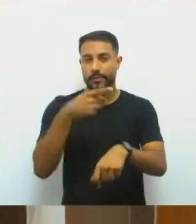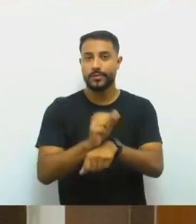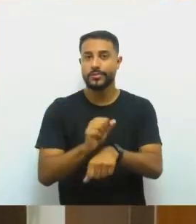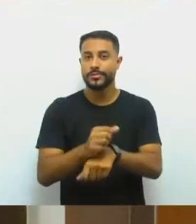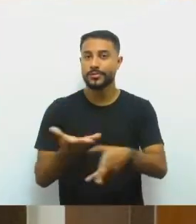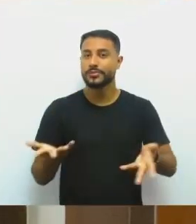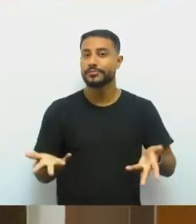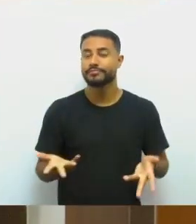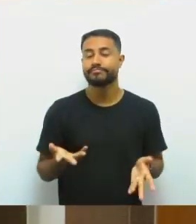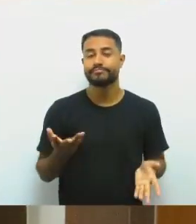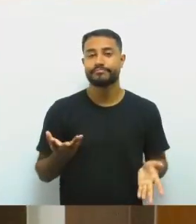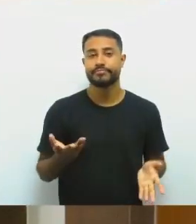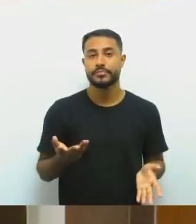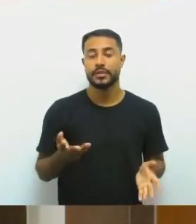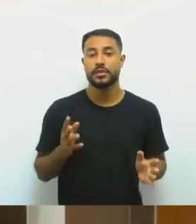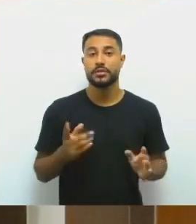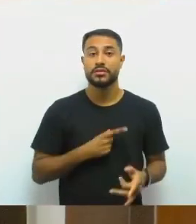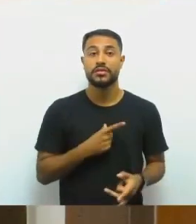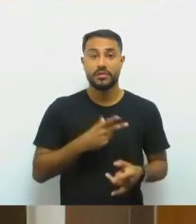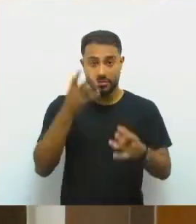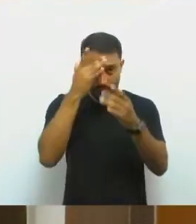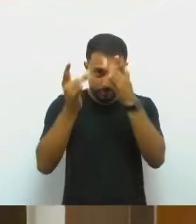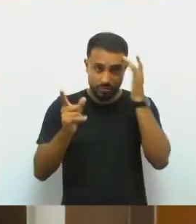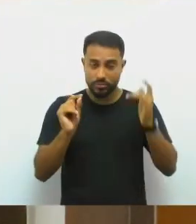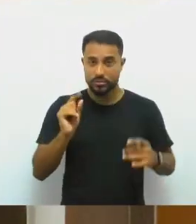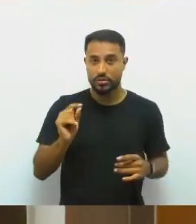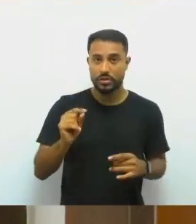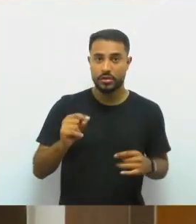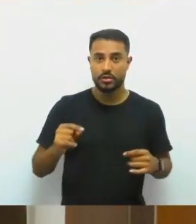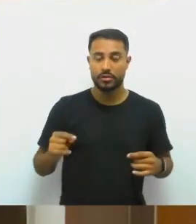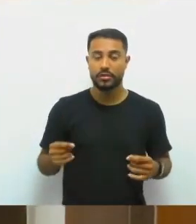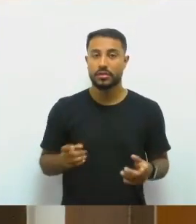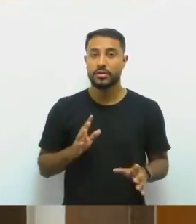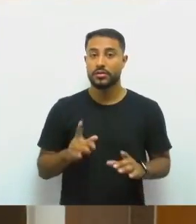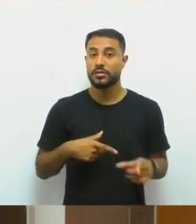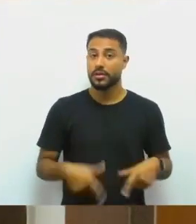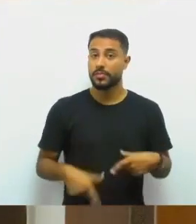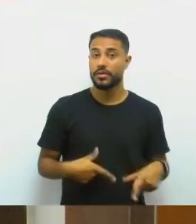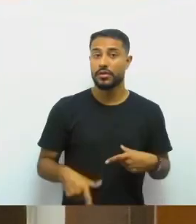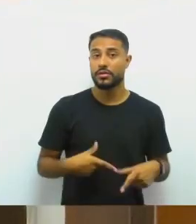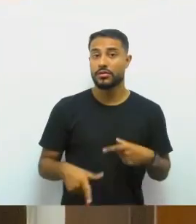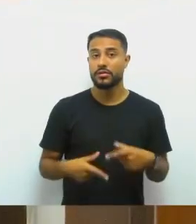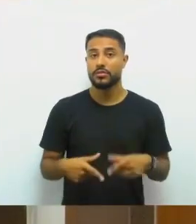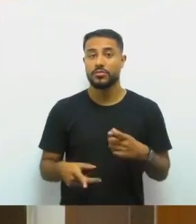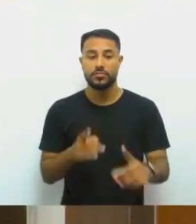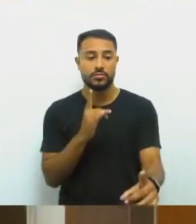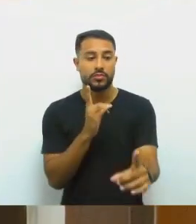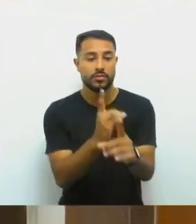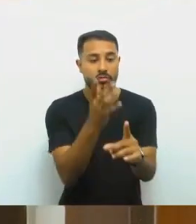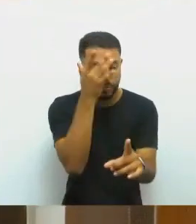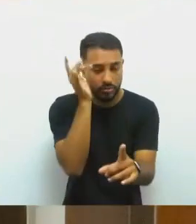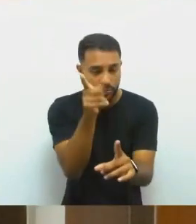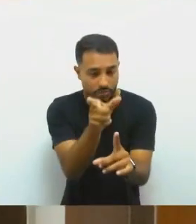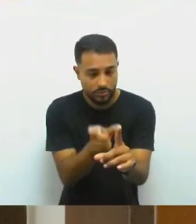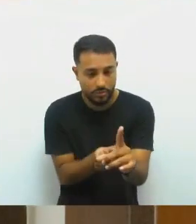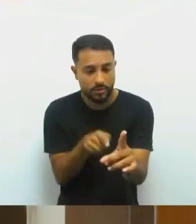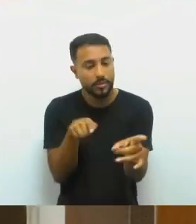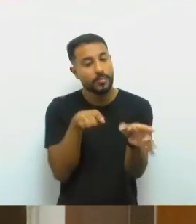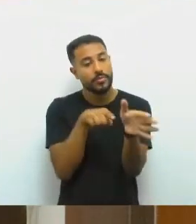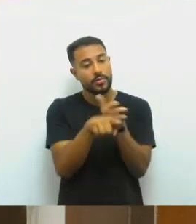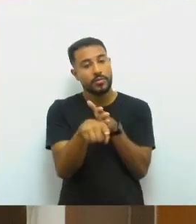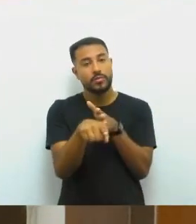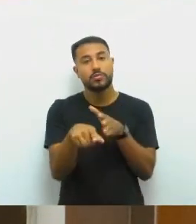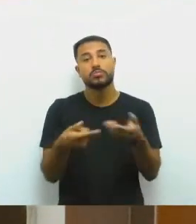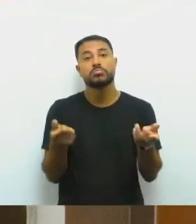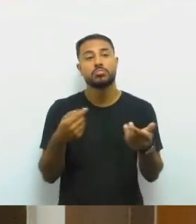com colete, posso ajudar, posso adiantar, o que eu posso fazer? Que muitas dessas pessoas ficam sentadas ali horas esperando a